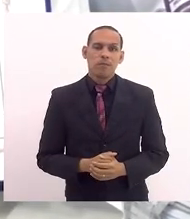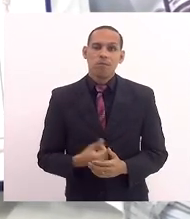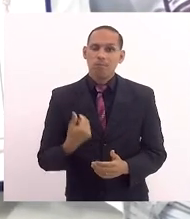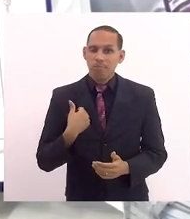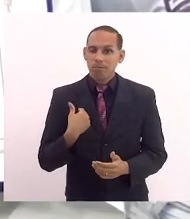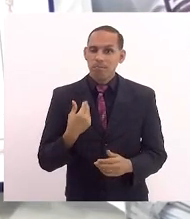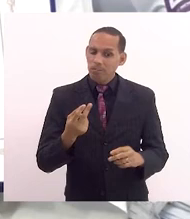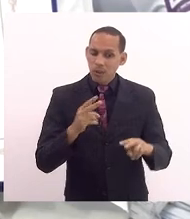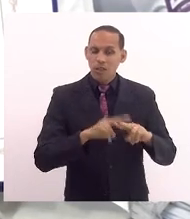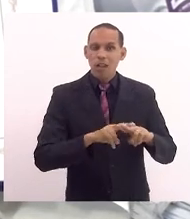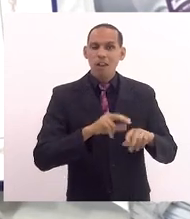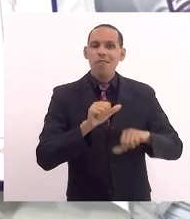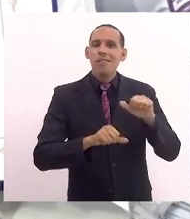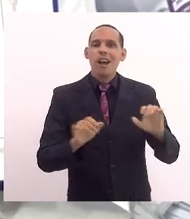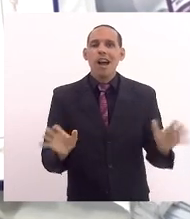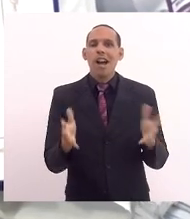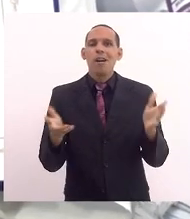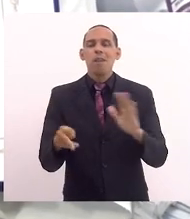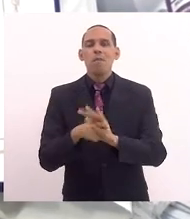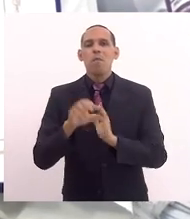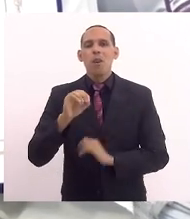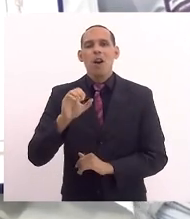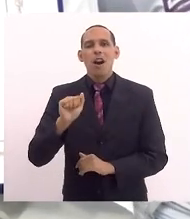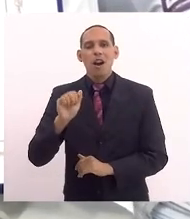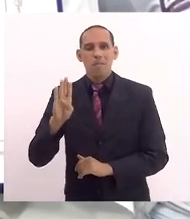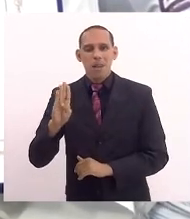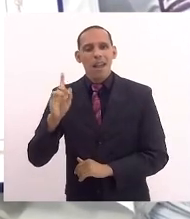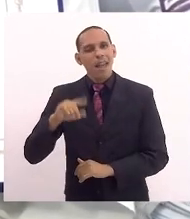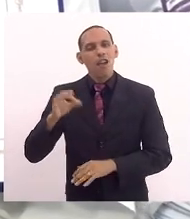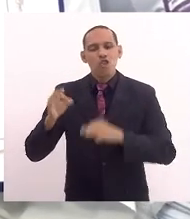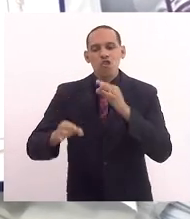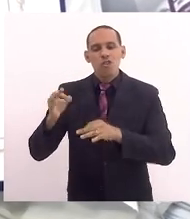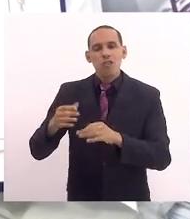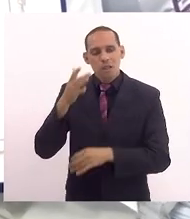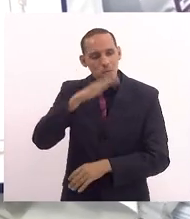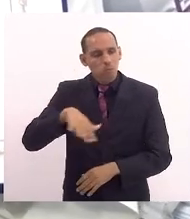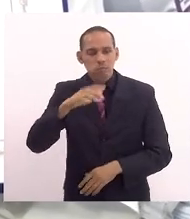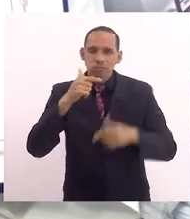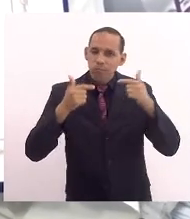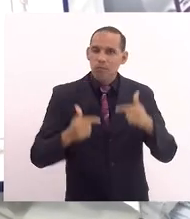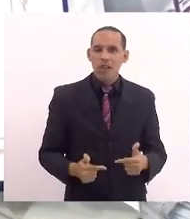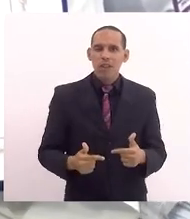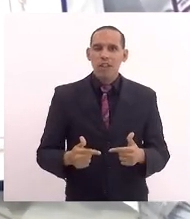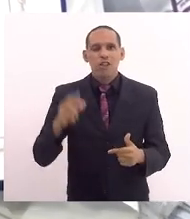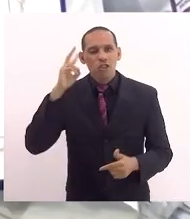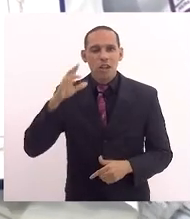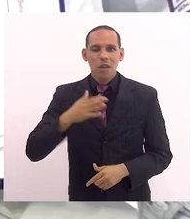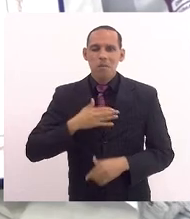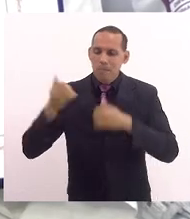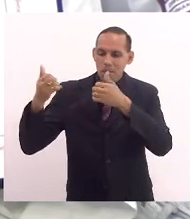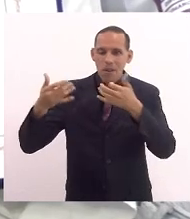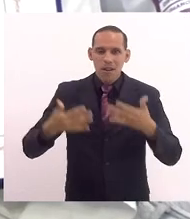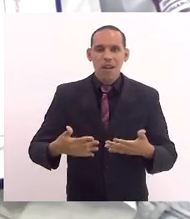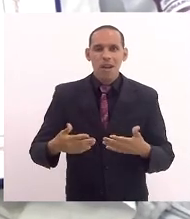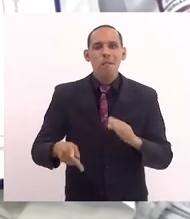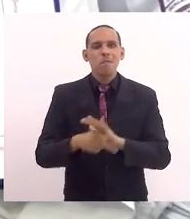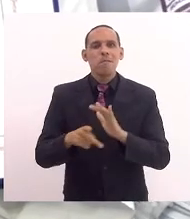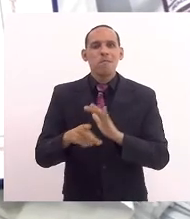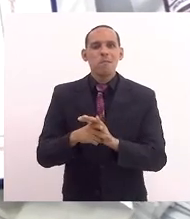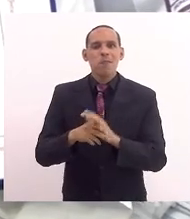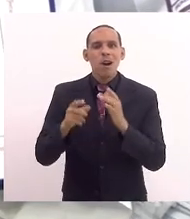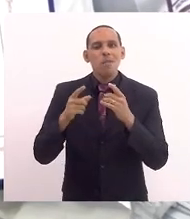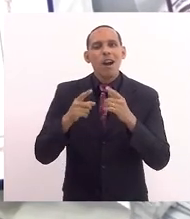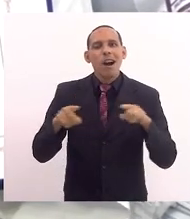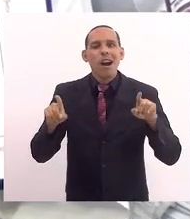Minha prisão virou campanha da OAB, chamada de Justiça para os Inocentes, que contou minha história e teve a narração do compositor e cantor